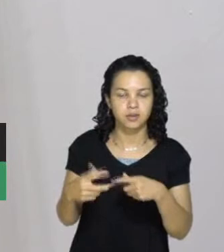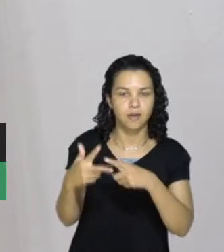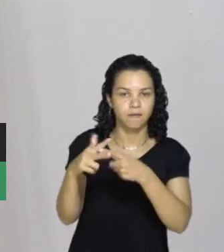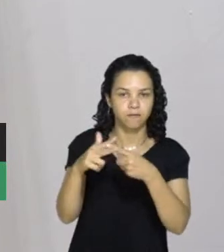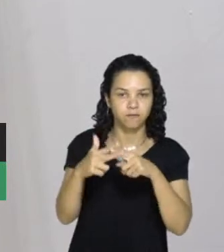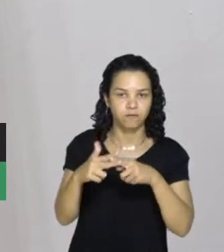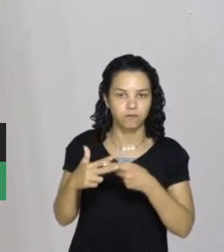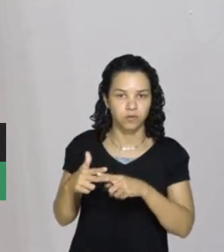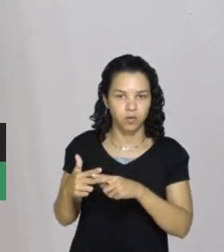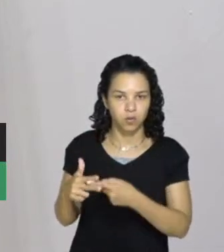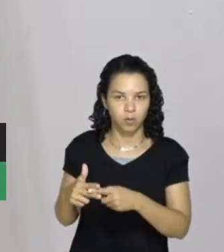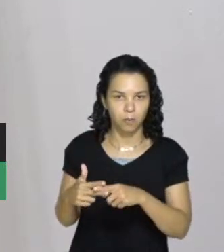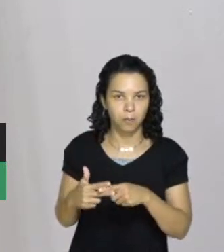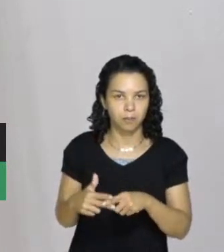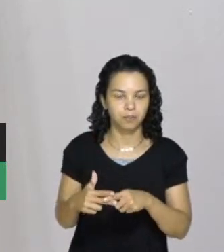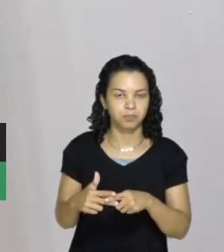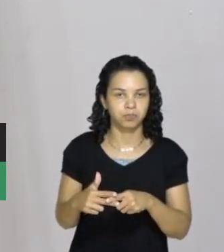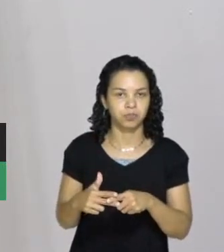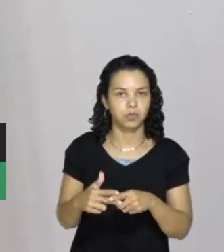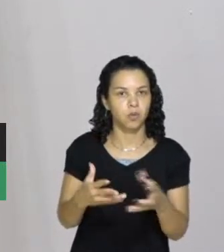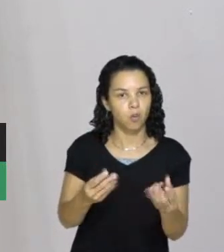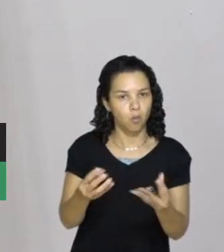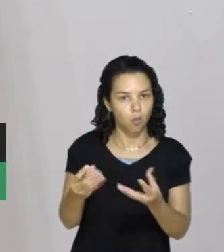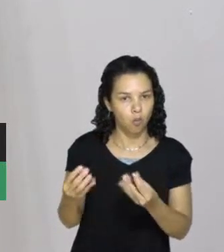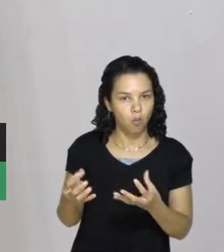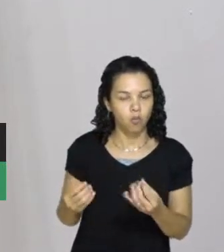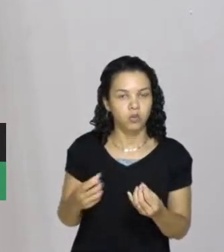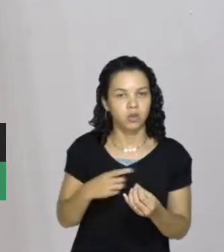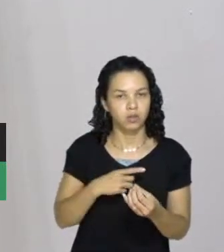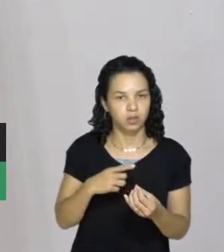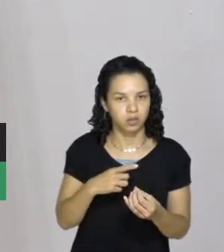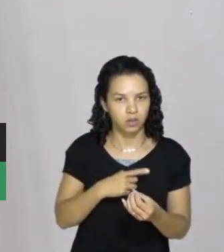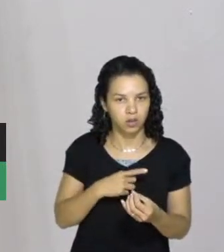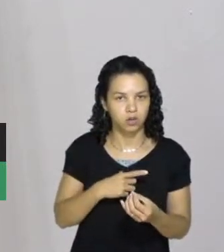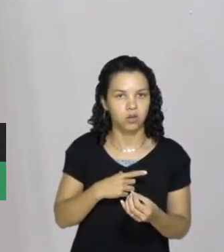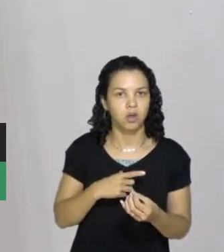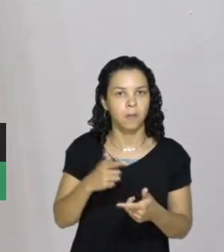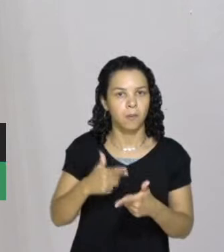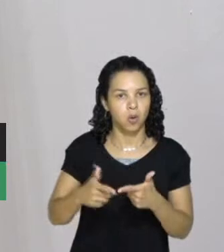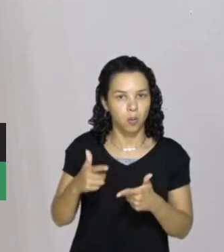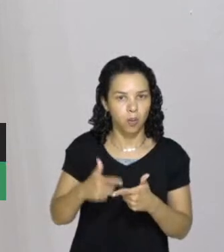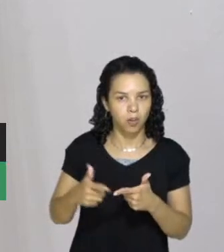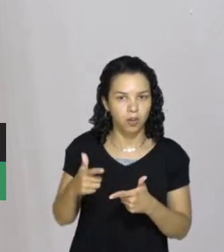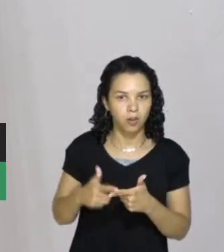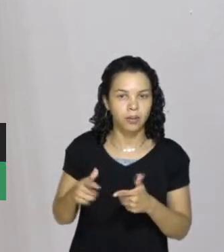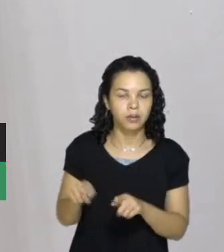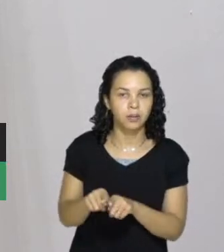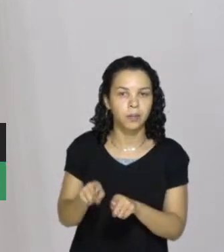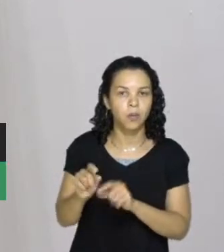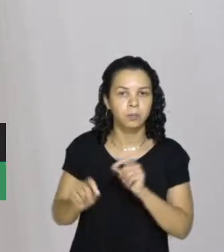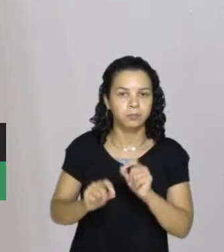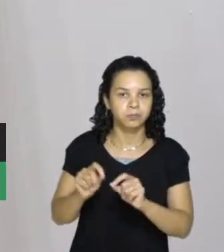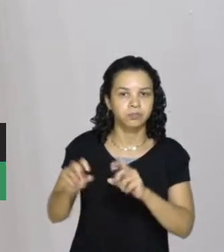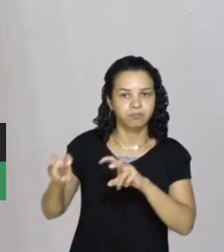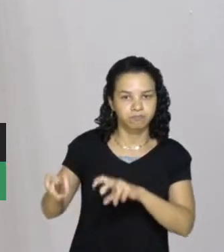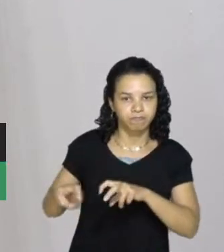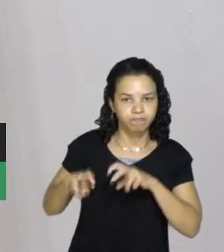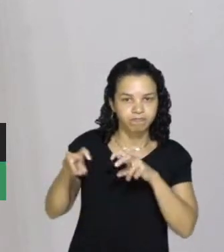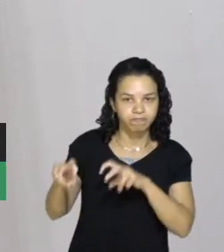Nós não estamos falando de meia dúzia de escolas. Nós temos problemas na agricultura, nós temos problemas